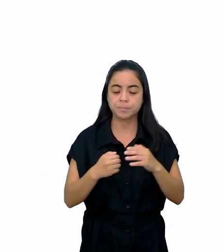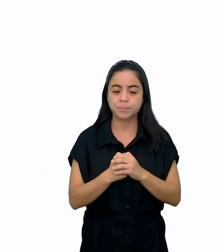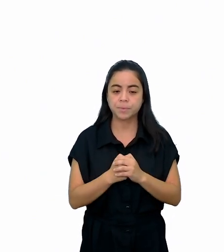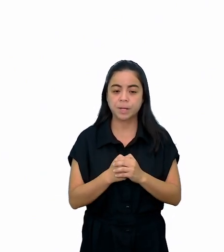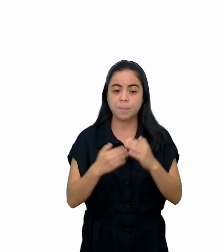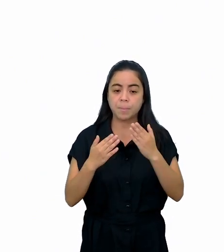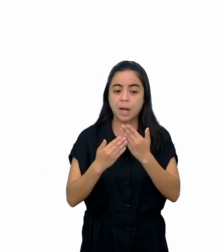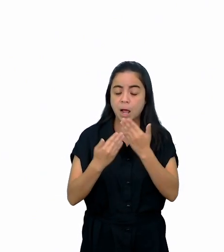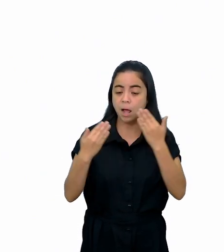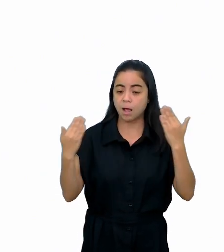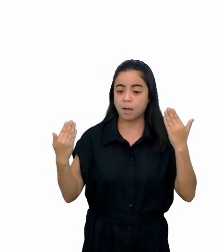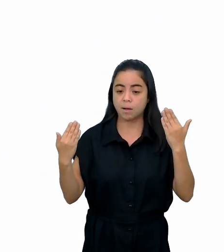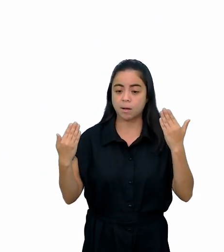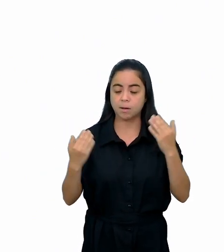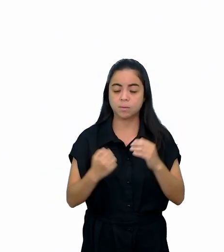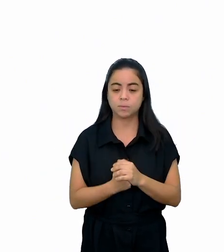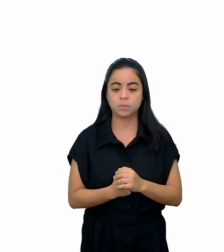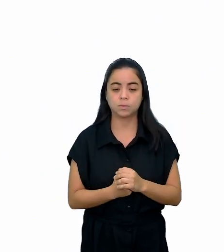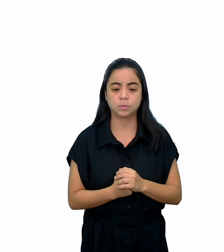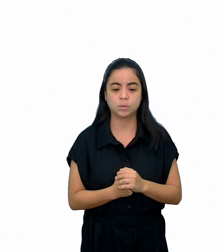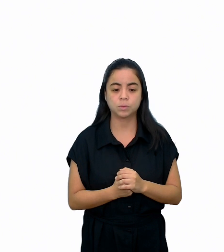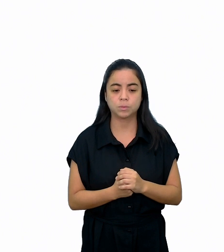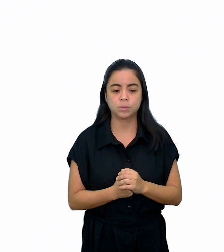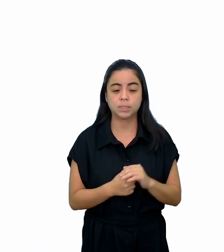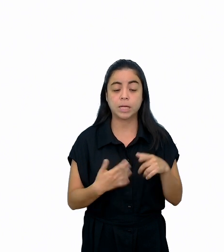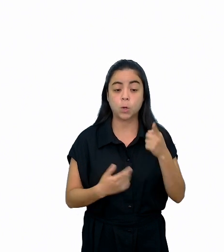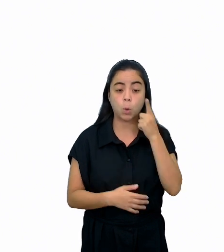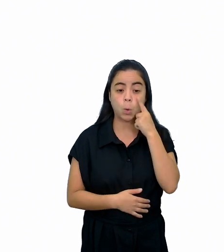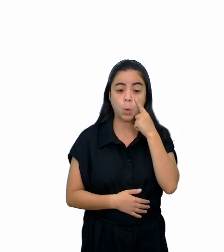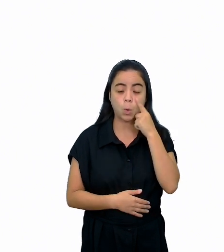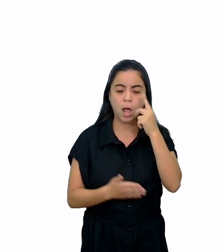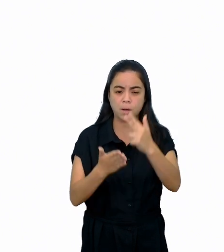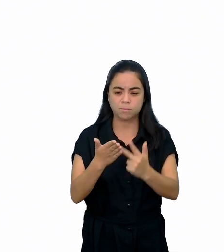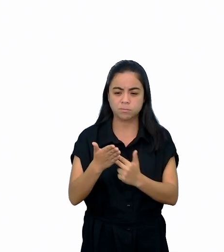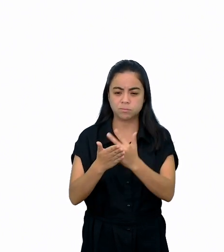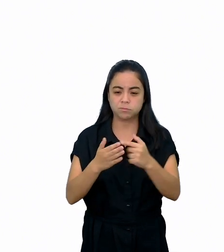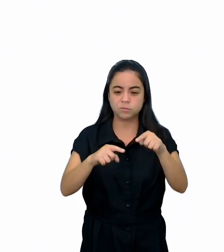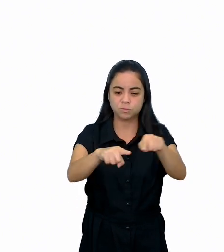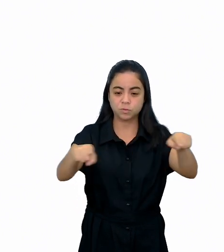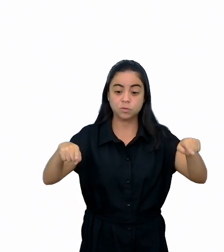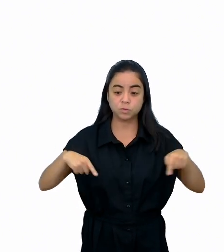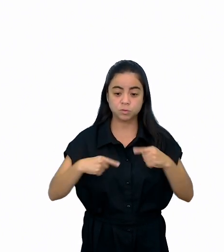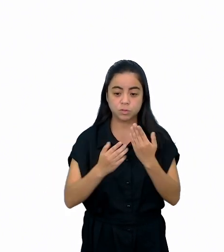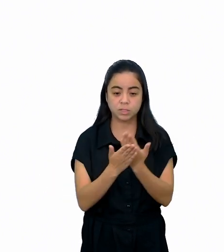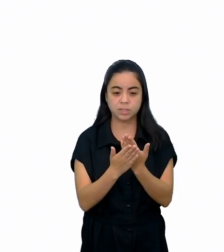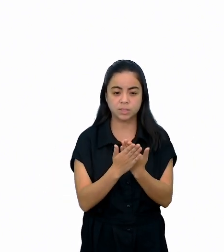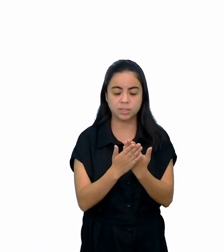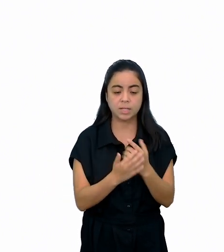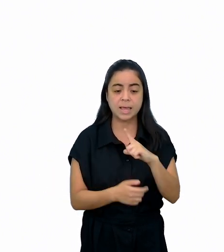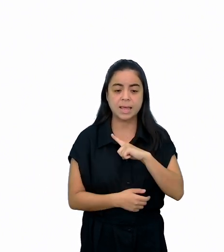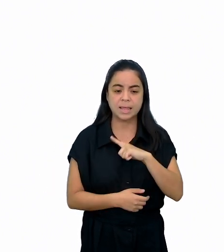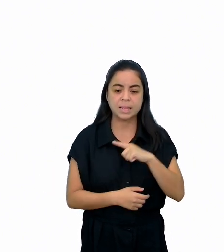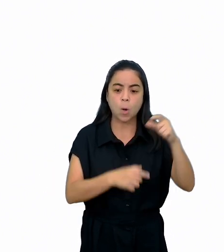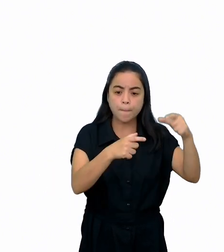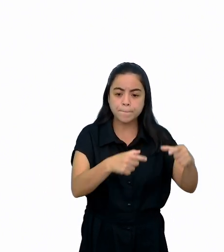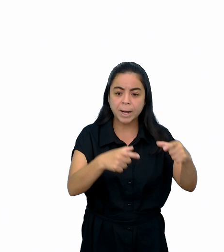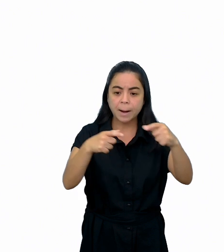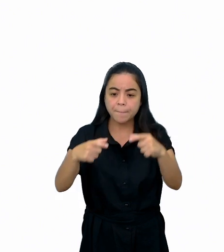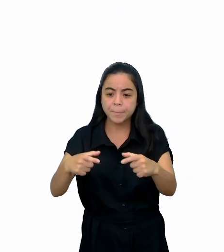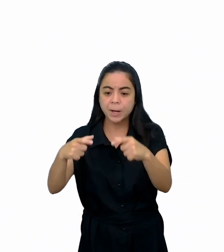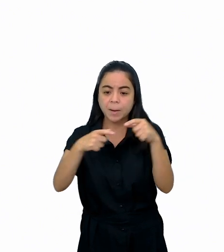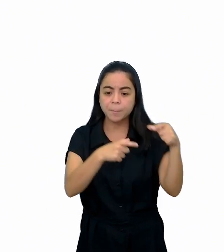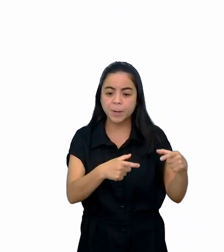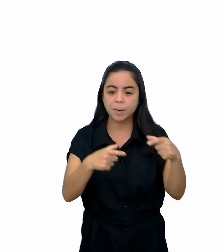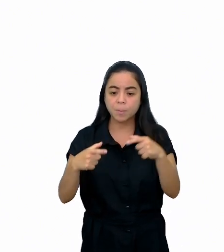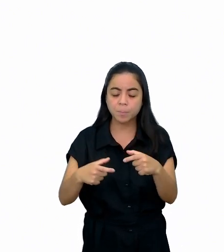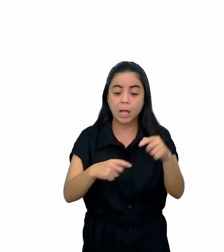lousa. Notem que o croquis da sala de aula aí tem indicações de onde as crianças estão